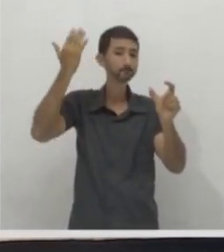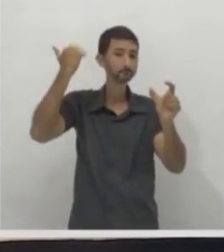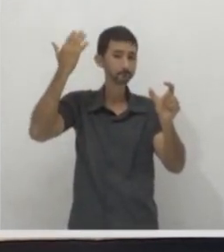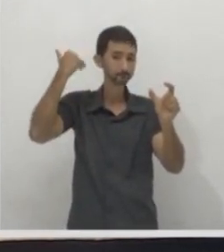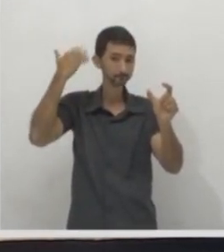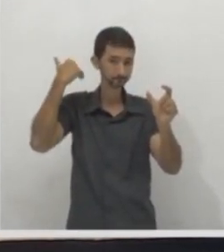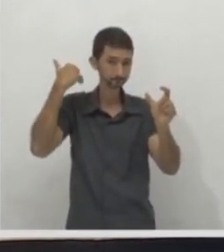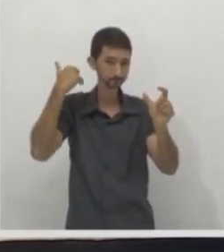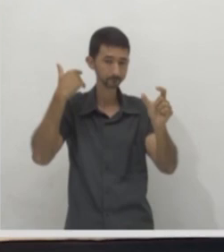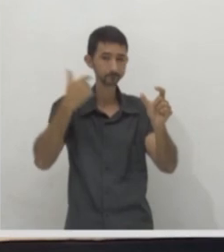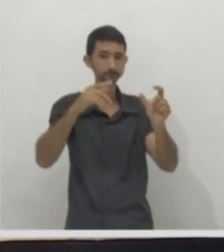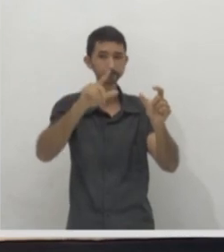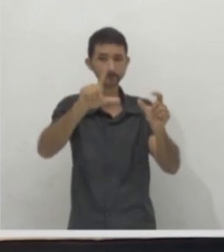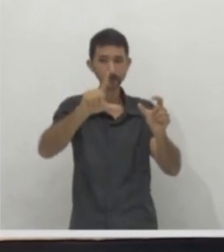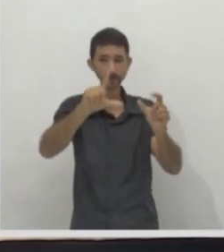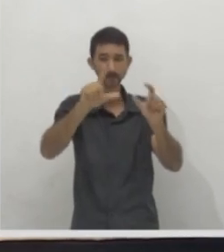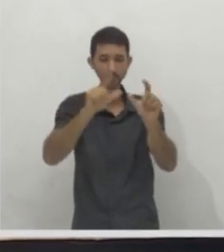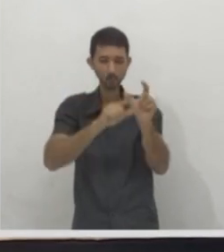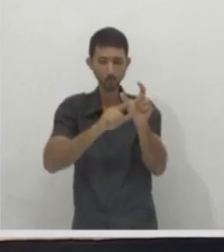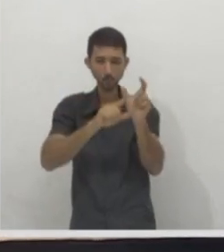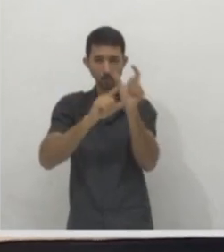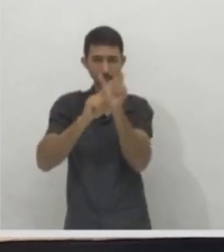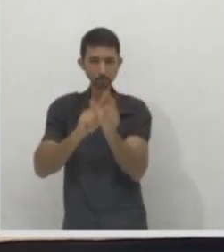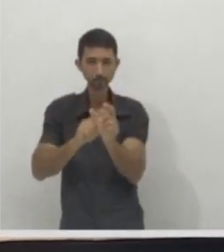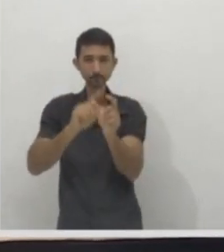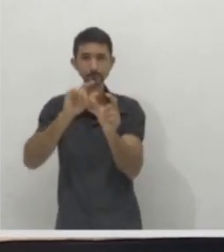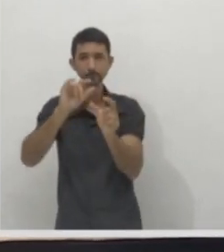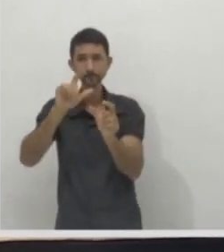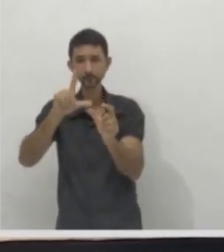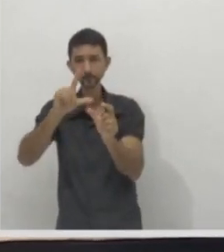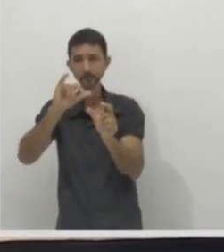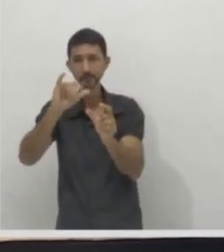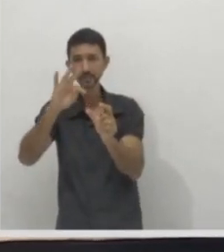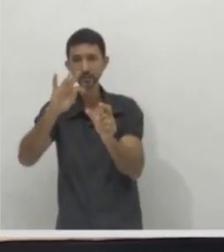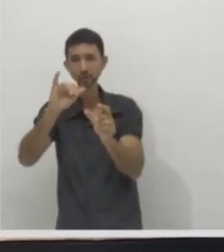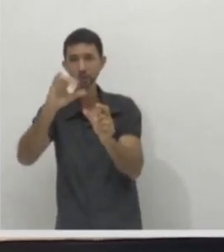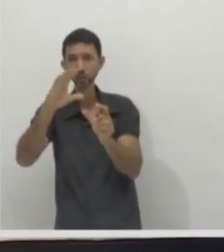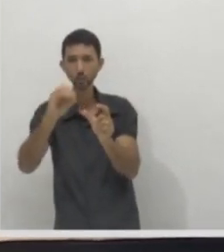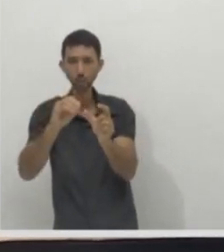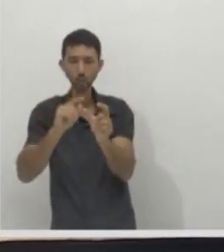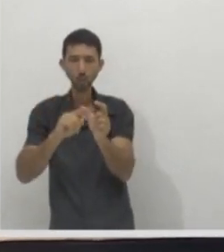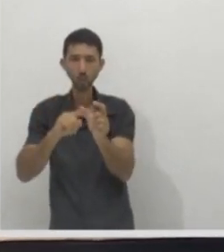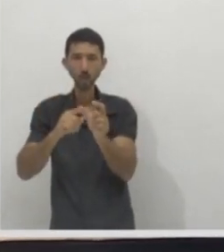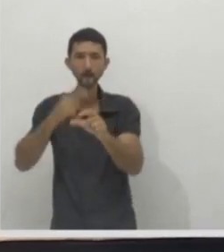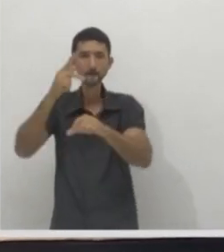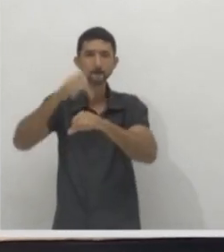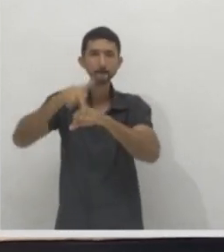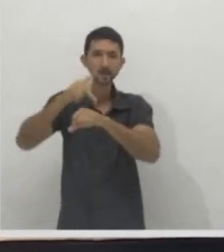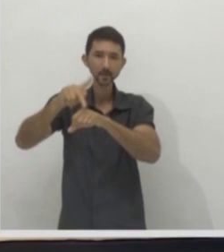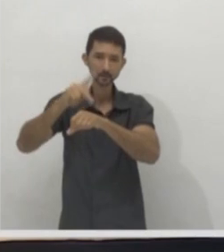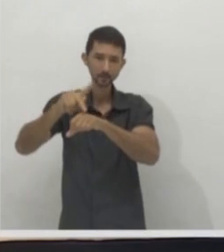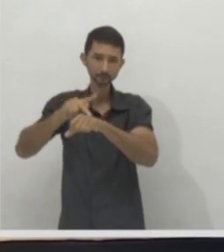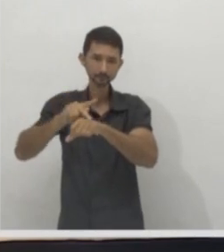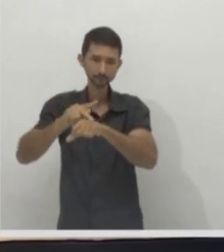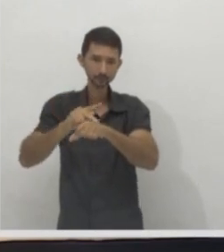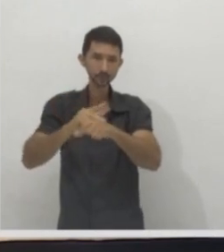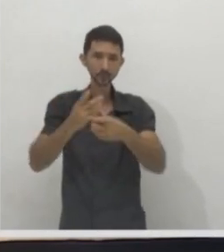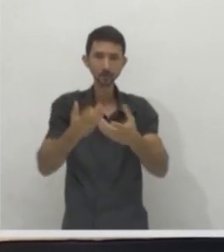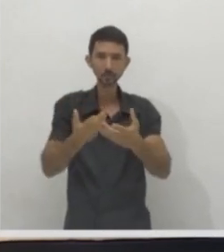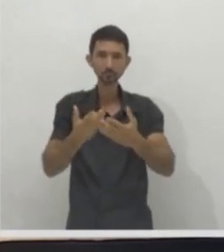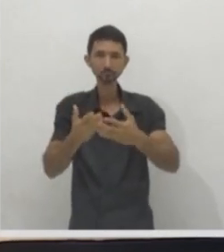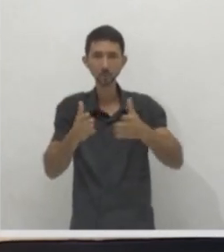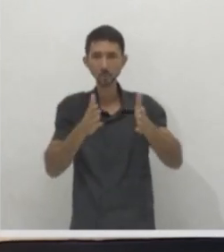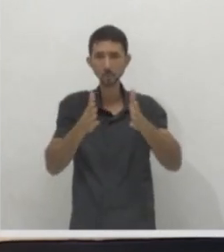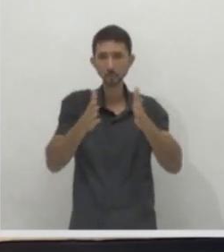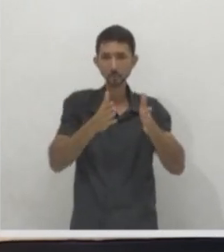tá? Lítico, relação a lito, pedra. Então, paleolítico seria a pedra antiga, o período da pedra